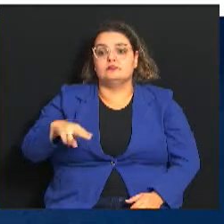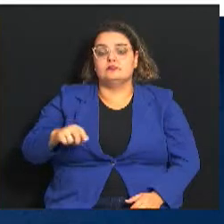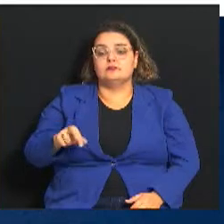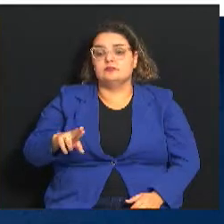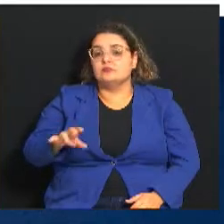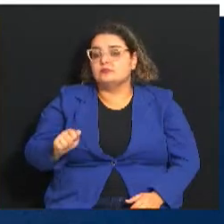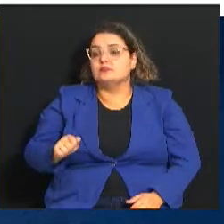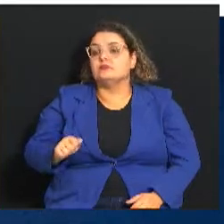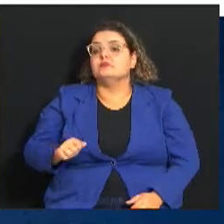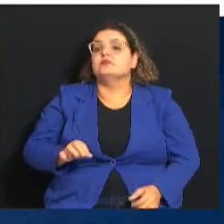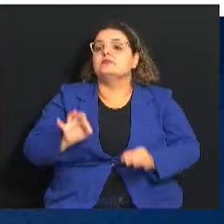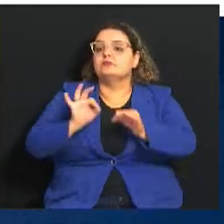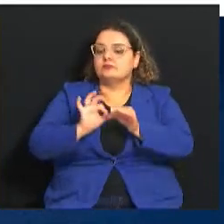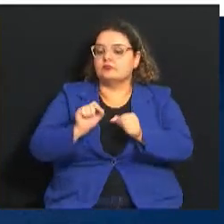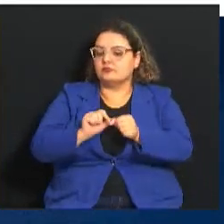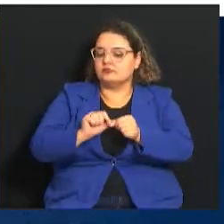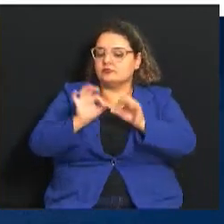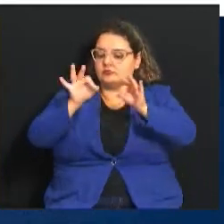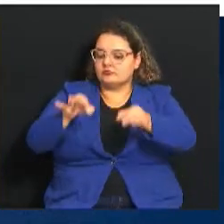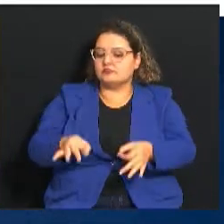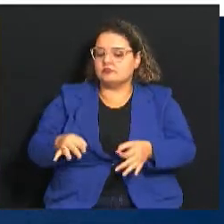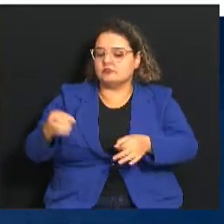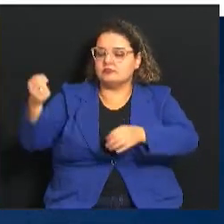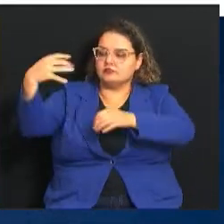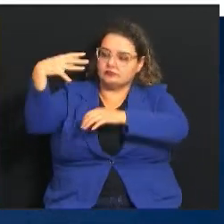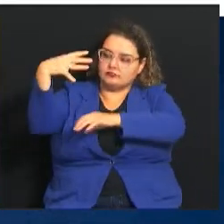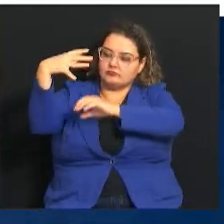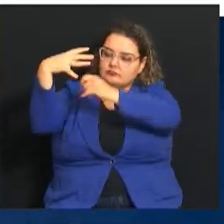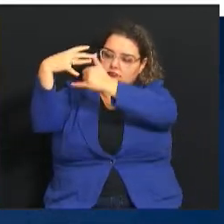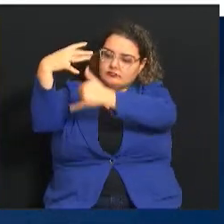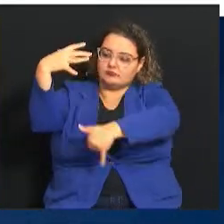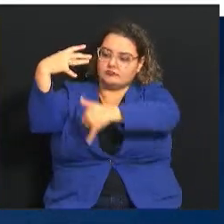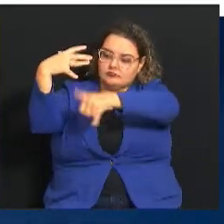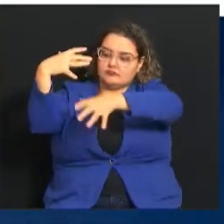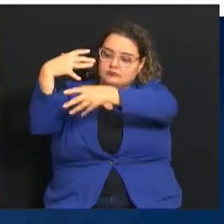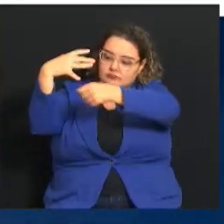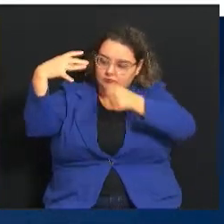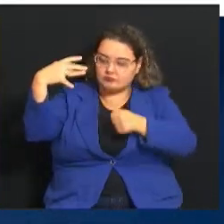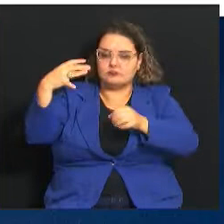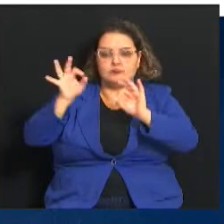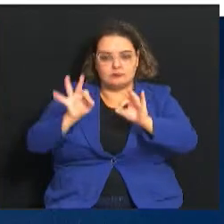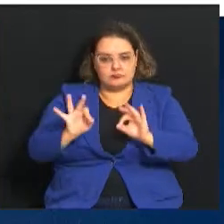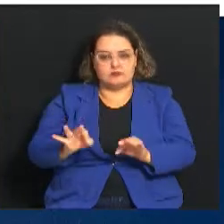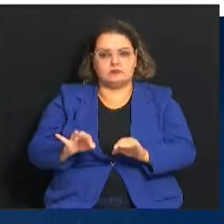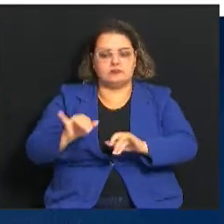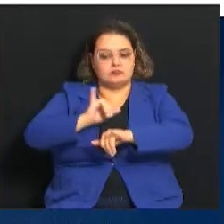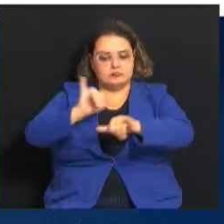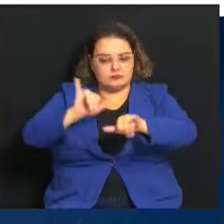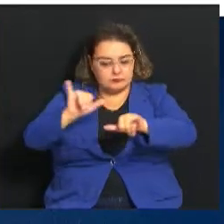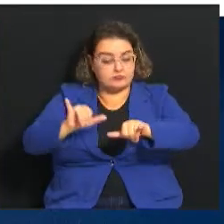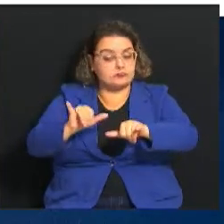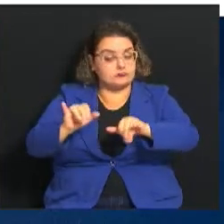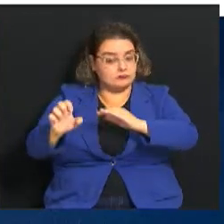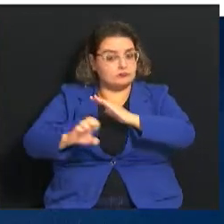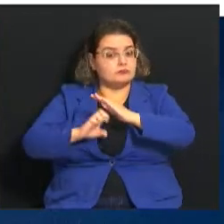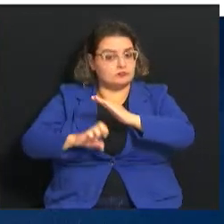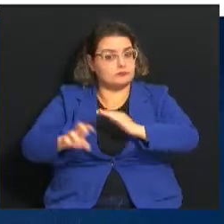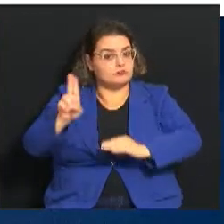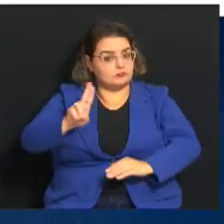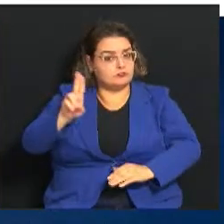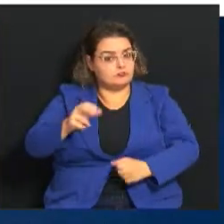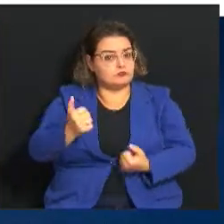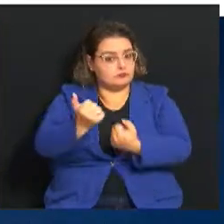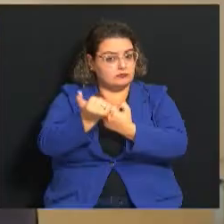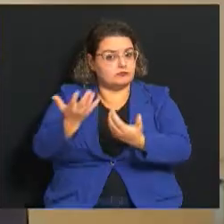o alinhamento e a retirada dos fios inutilizados dos postes e notificar as demais empresas que os utilizam como suporte